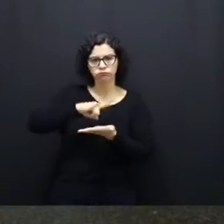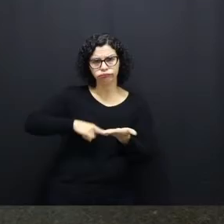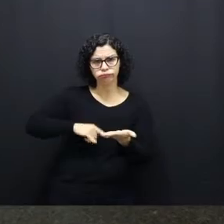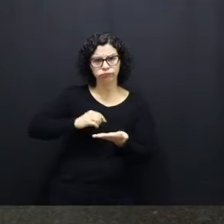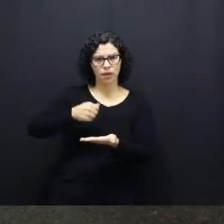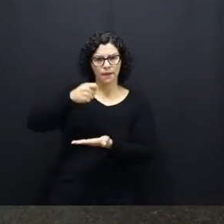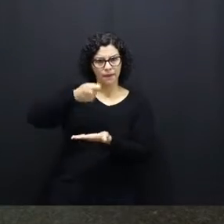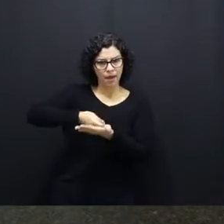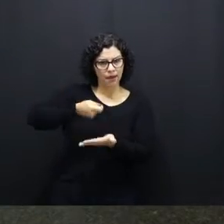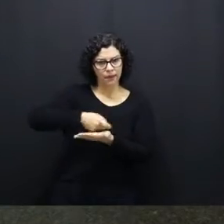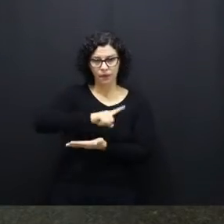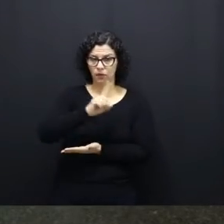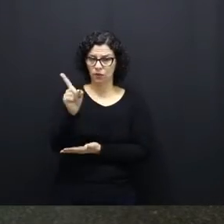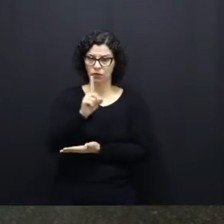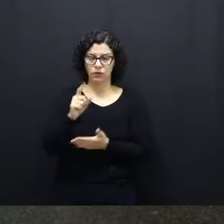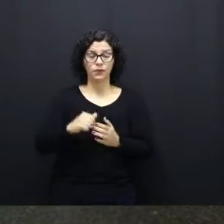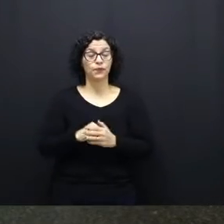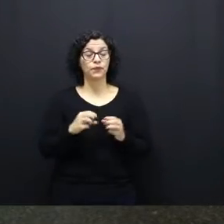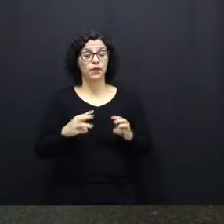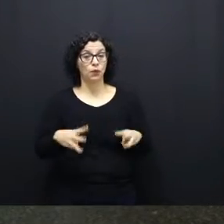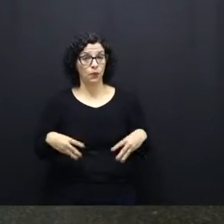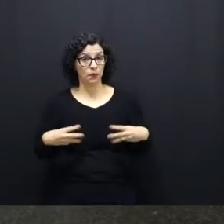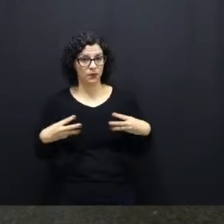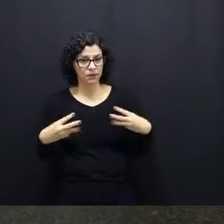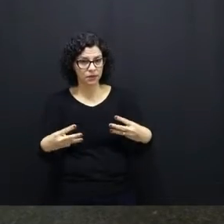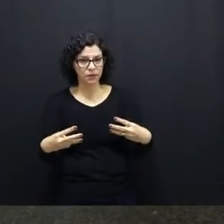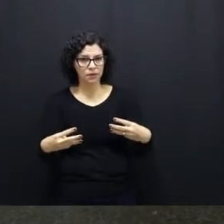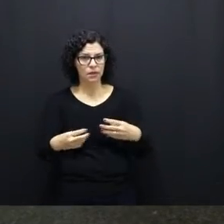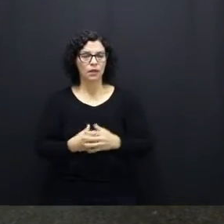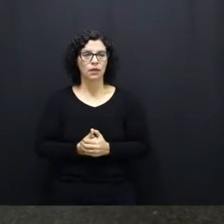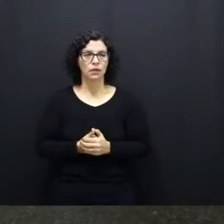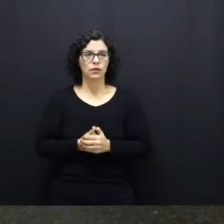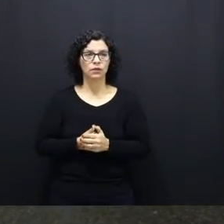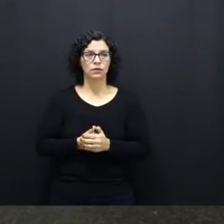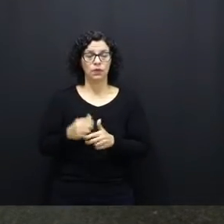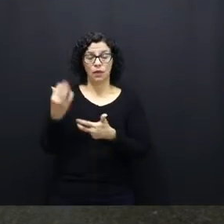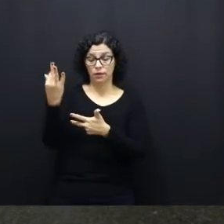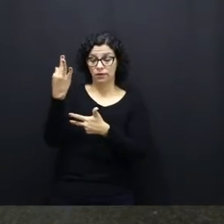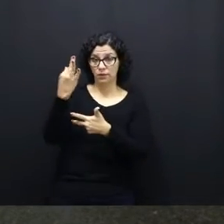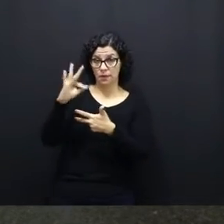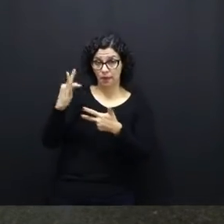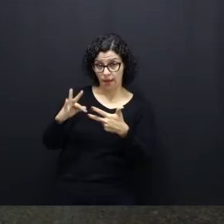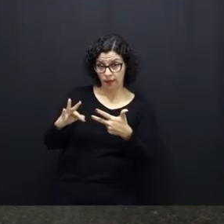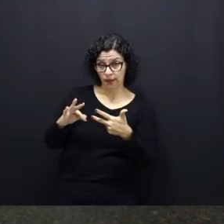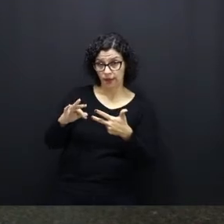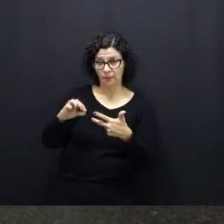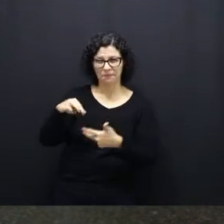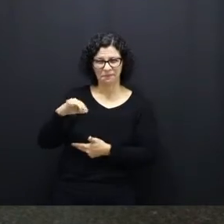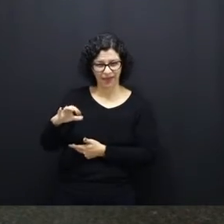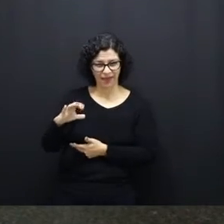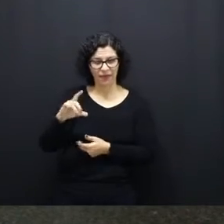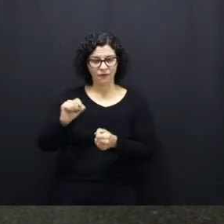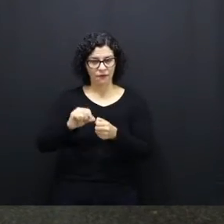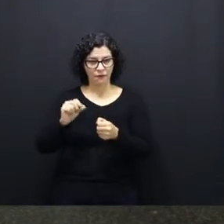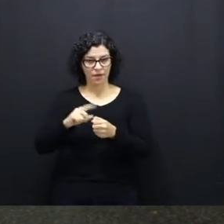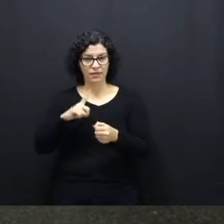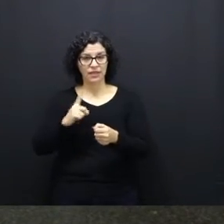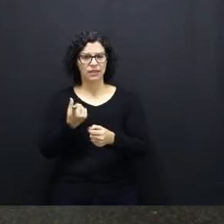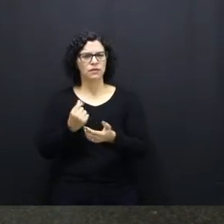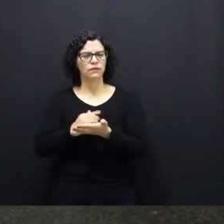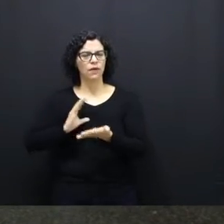centro Oi e o ministério da o Ministério da Educação eles fazem uma porte para o médico